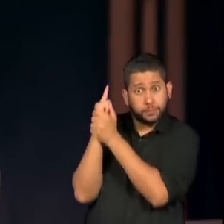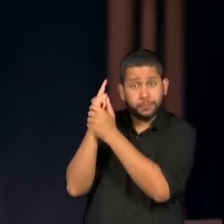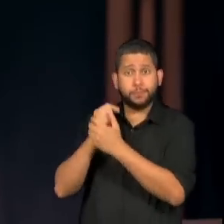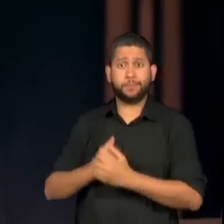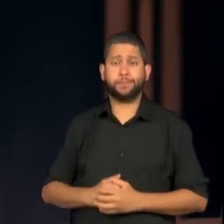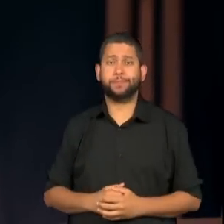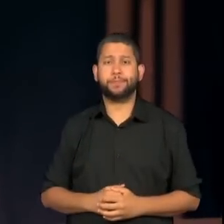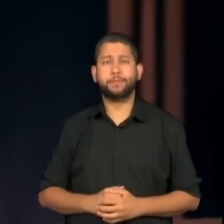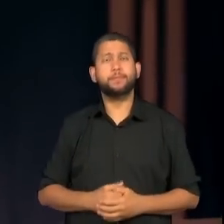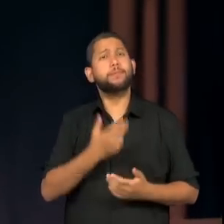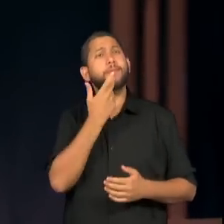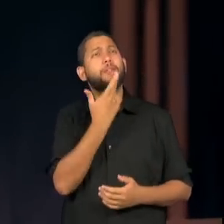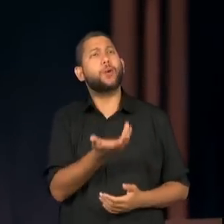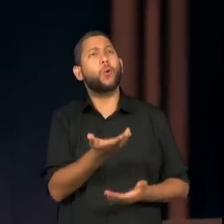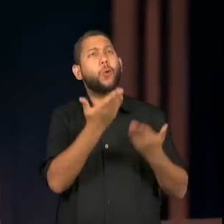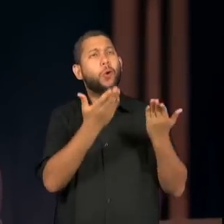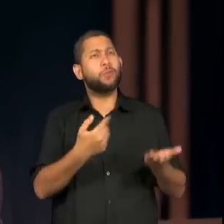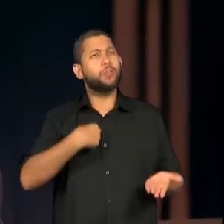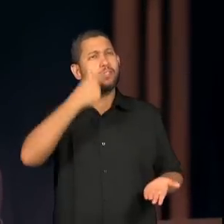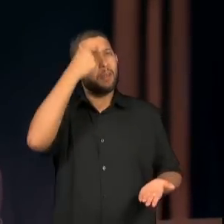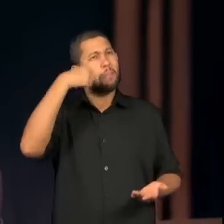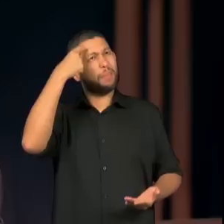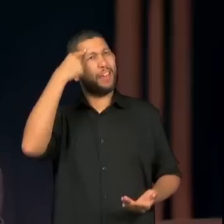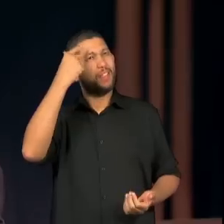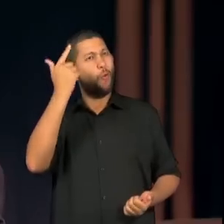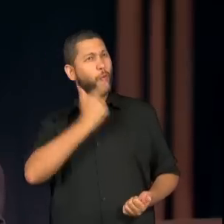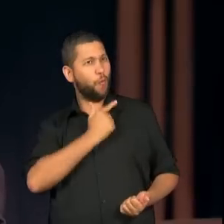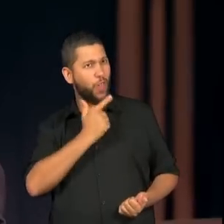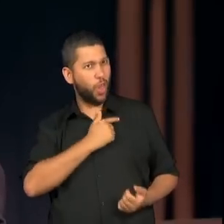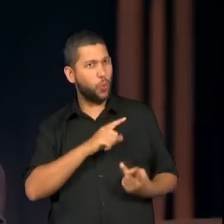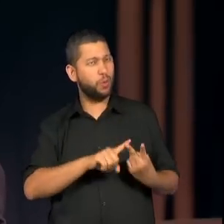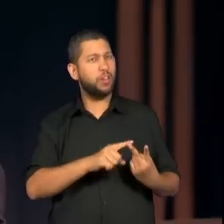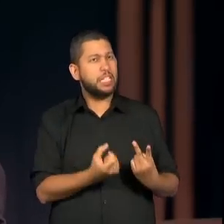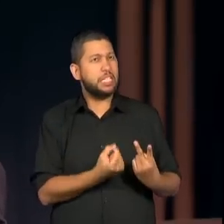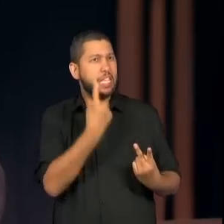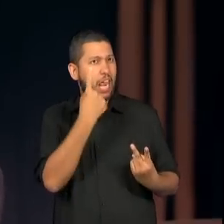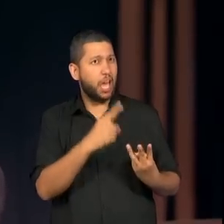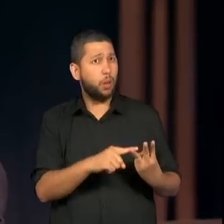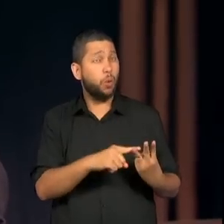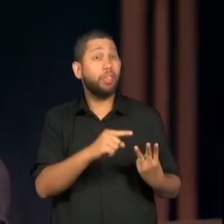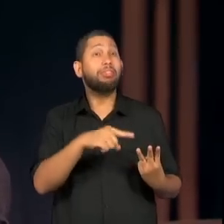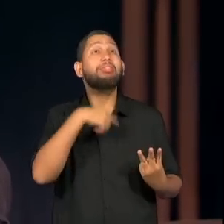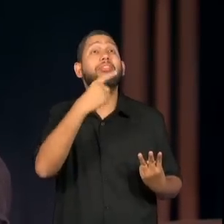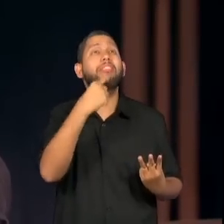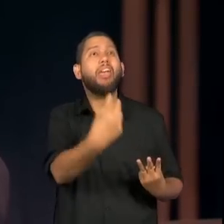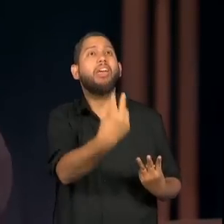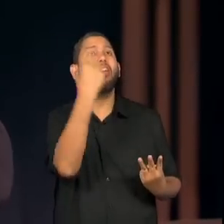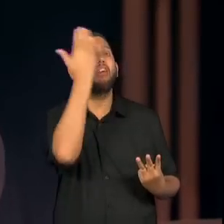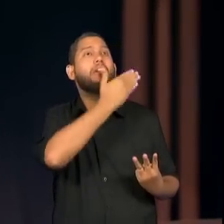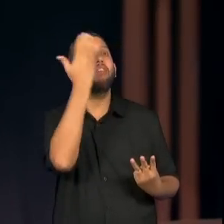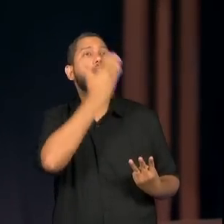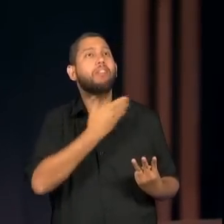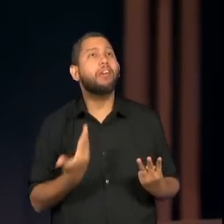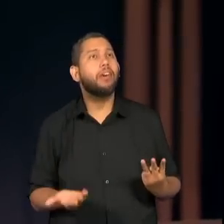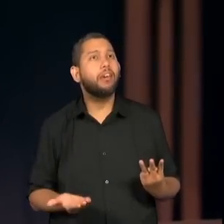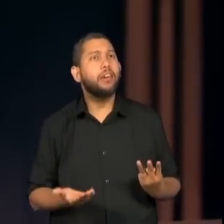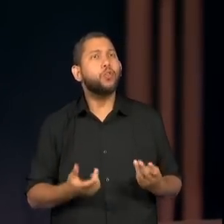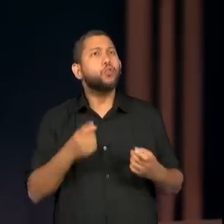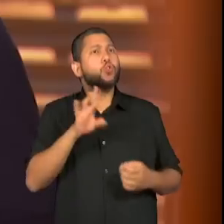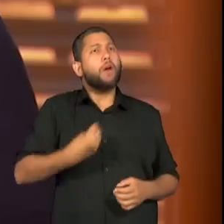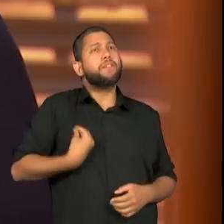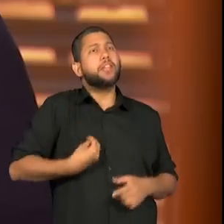Você diz que era feio, esquisito e invisível. Só mais um bundão da CDD. Isso. Quando isso